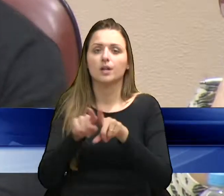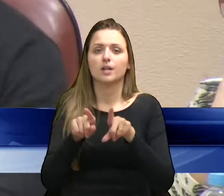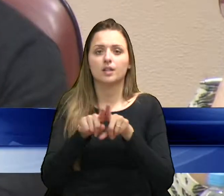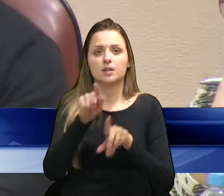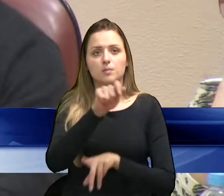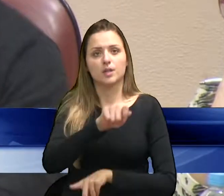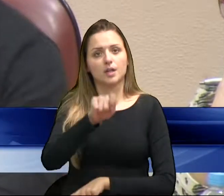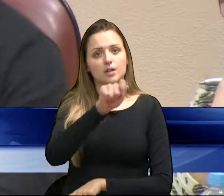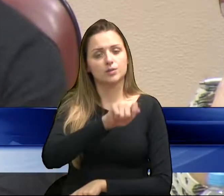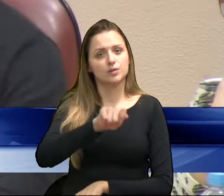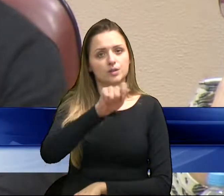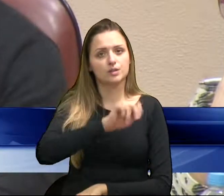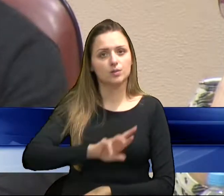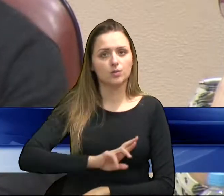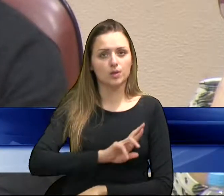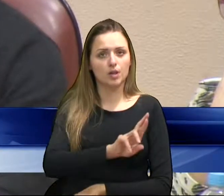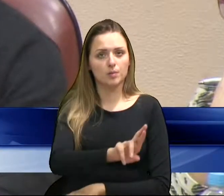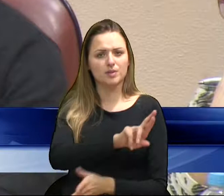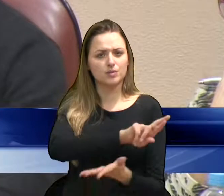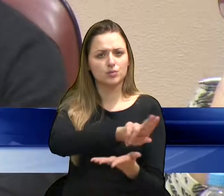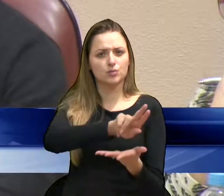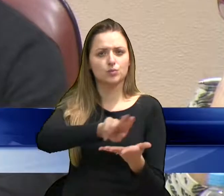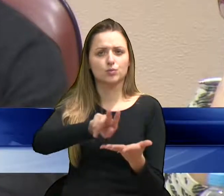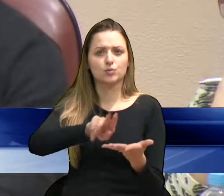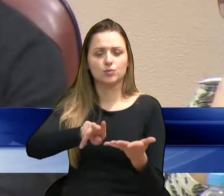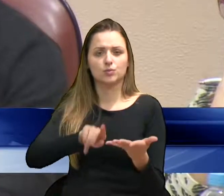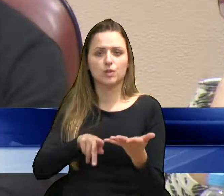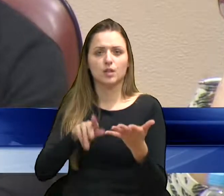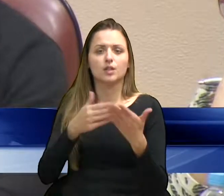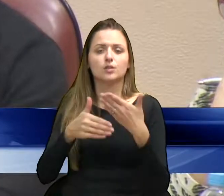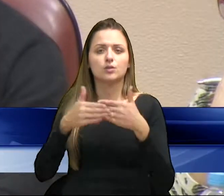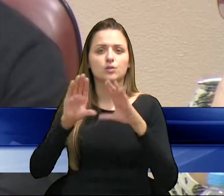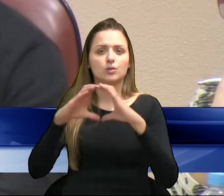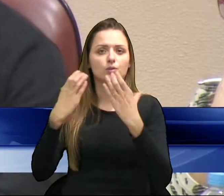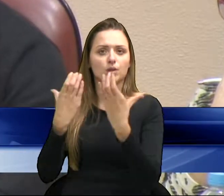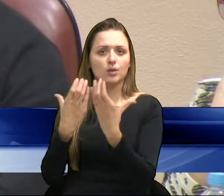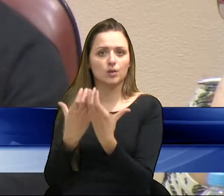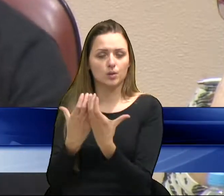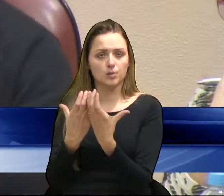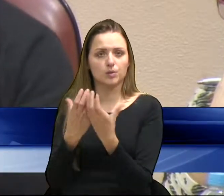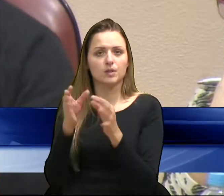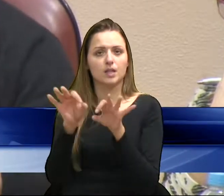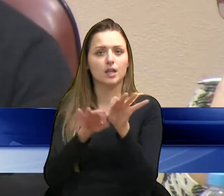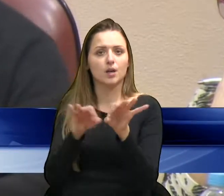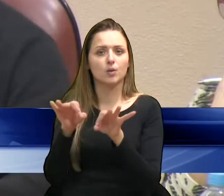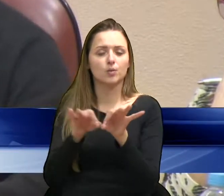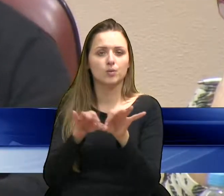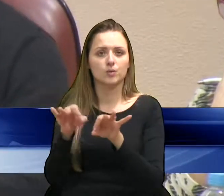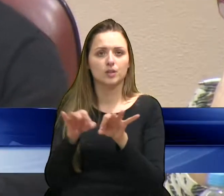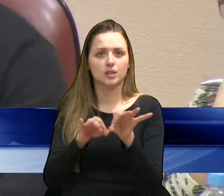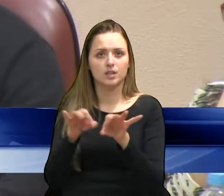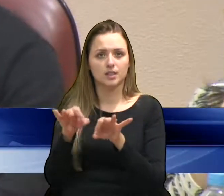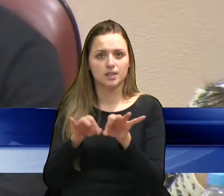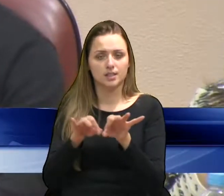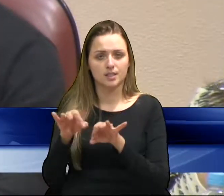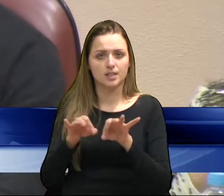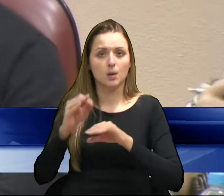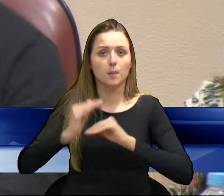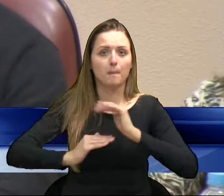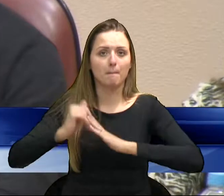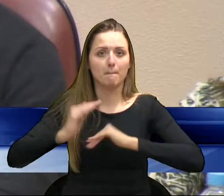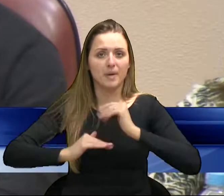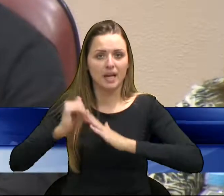associações representativas de vários segmentos da comunidade na formulação, execução